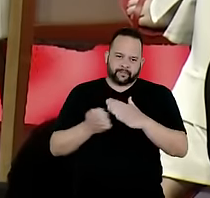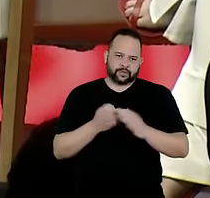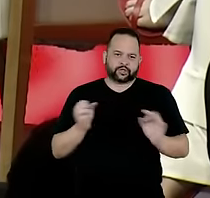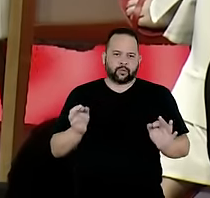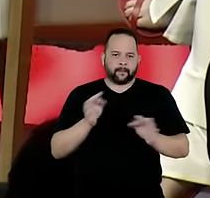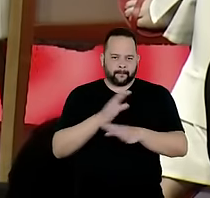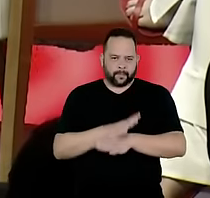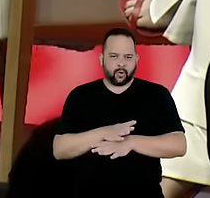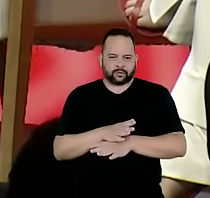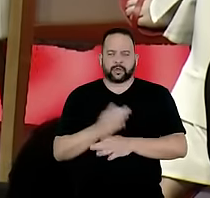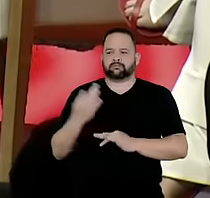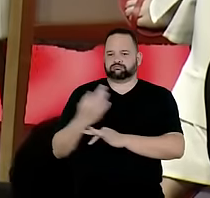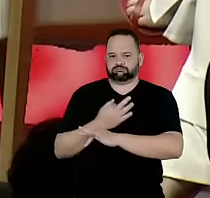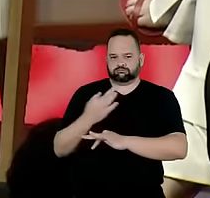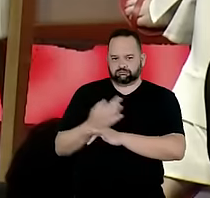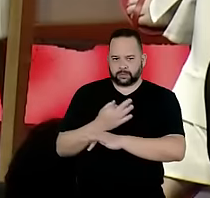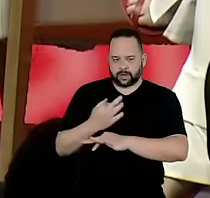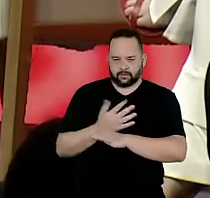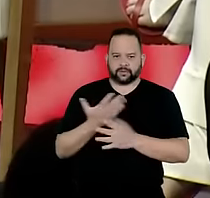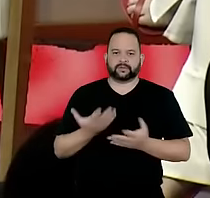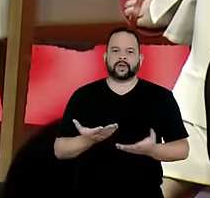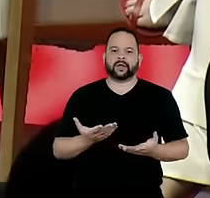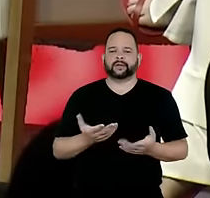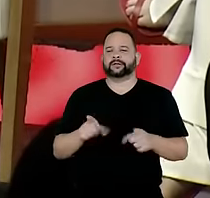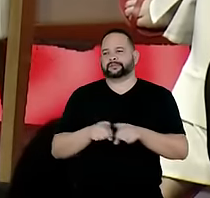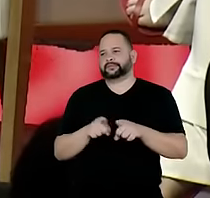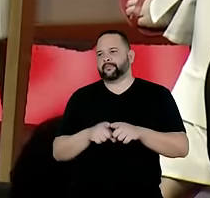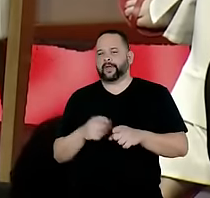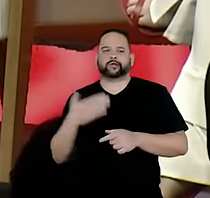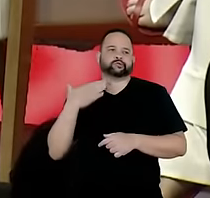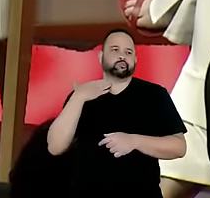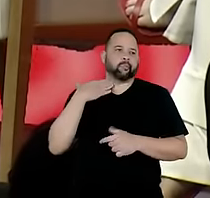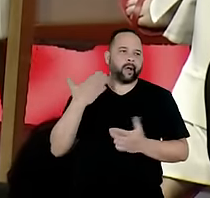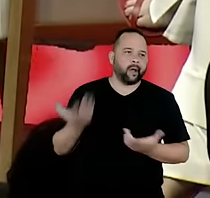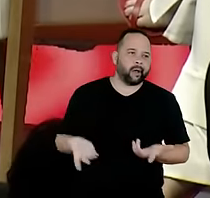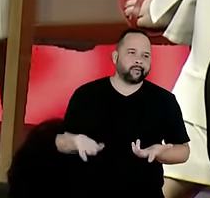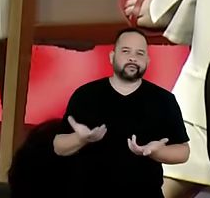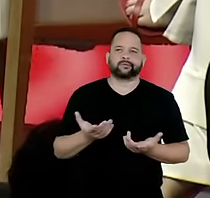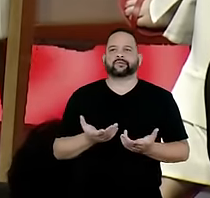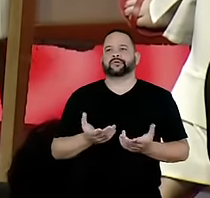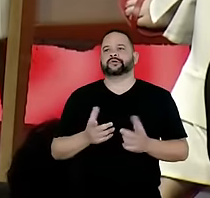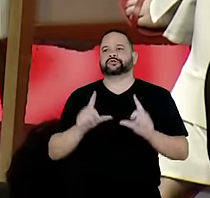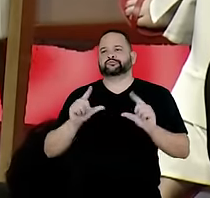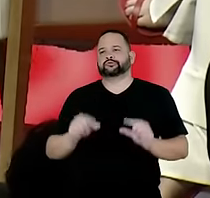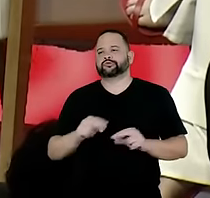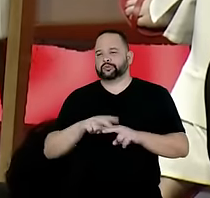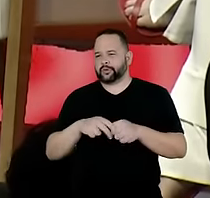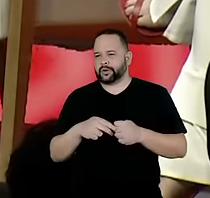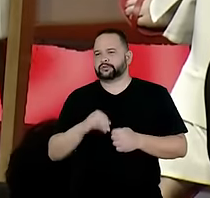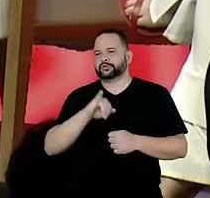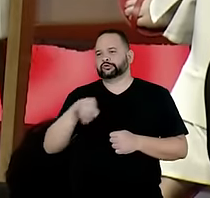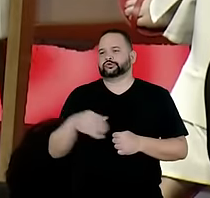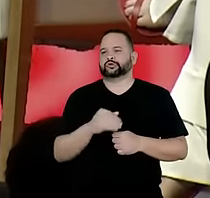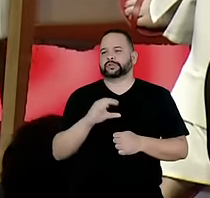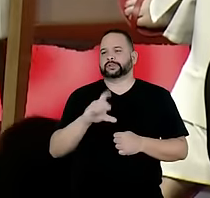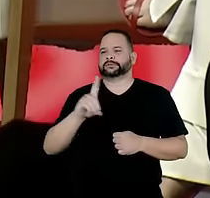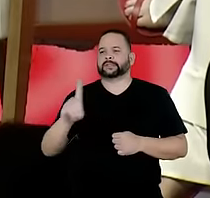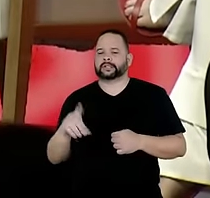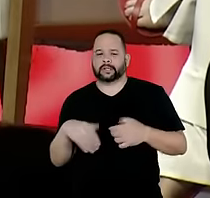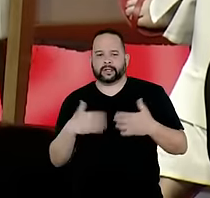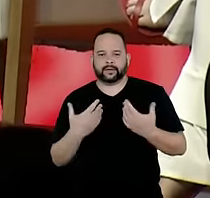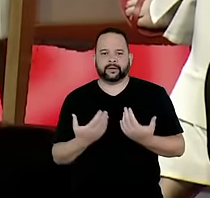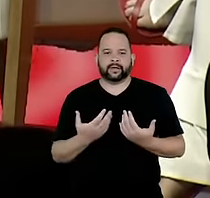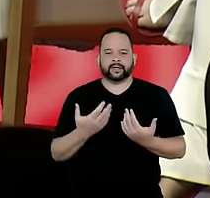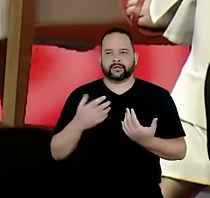ações de né de bancos etc caíram bastante por conta de jcp e hoje a gente já vê que provavelmente vai ser uma solução bem mais